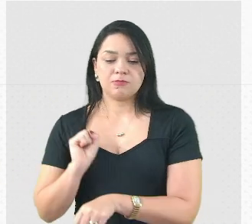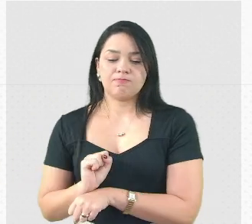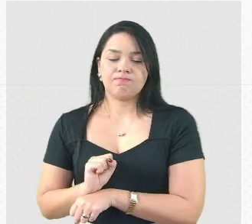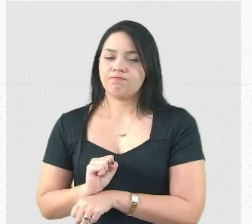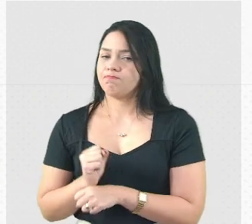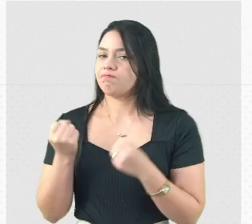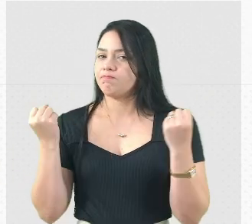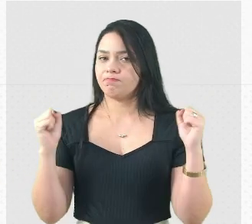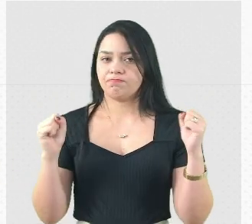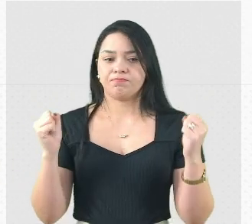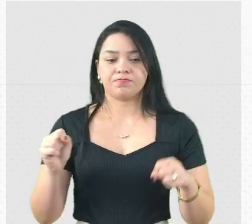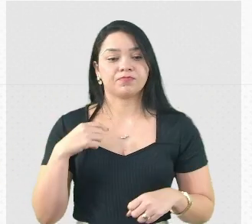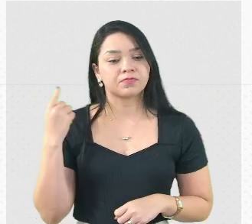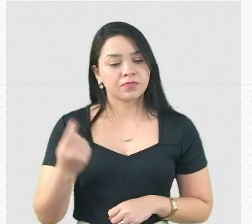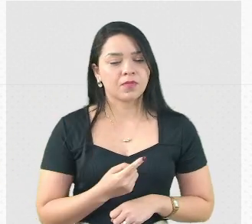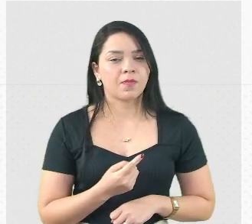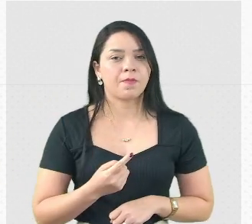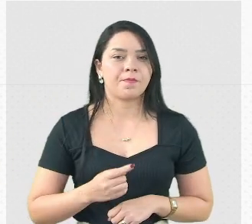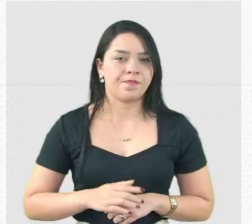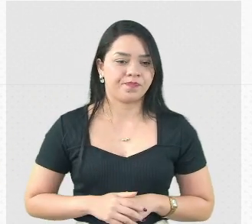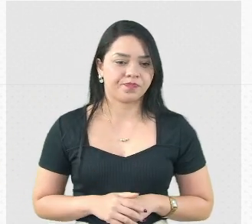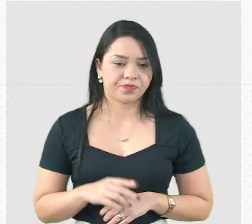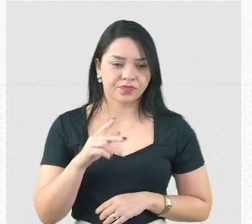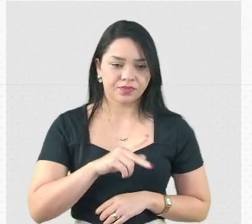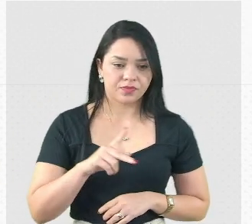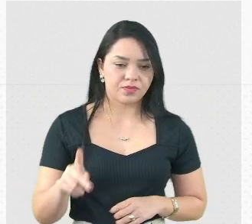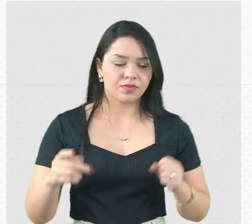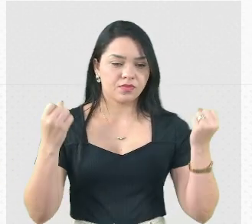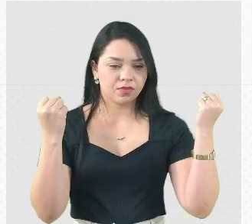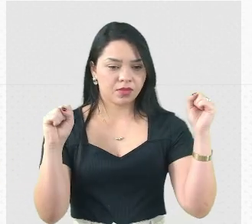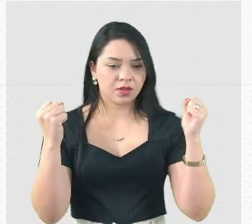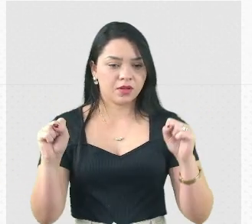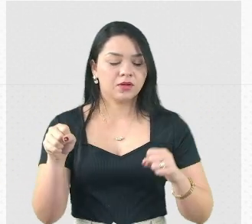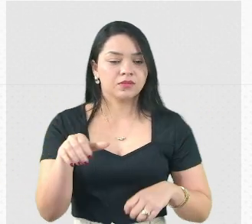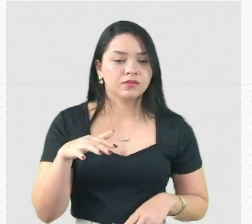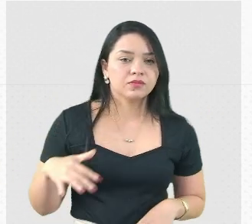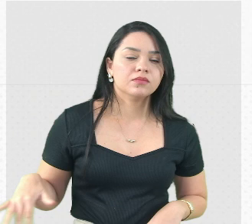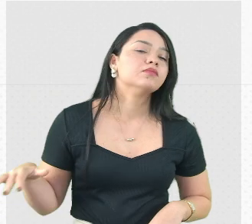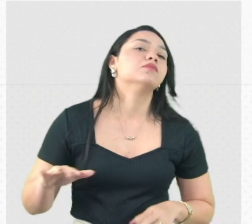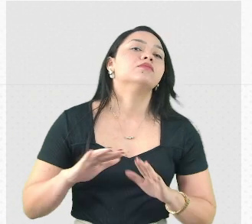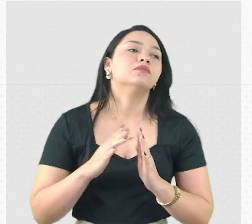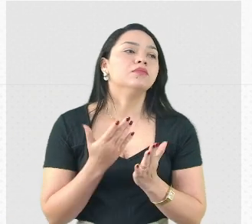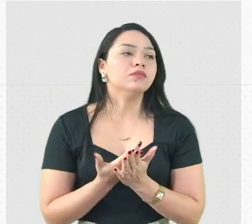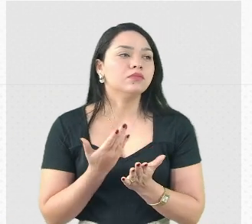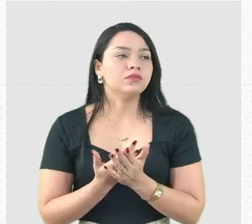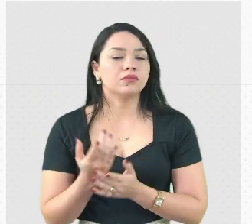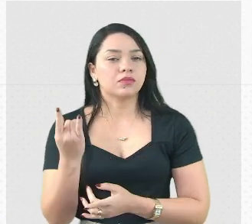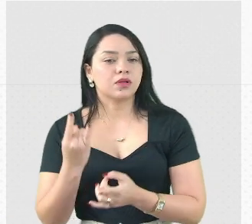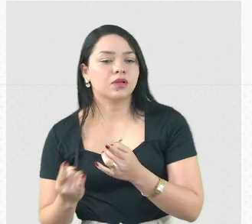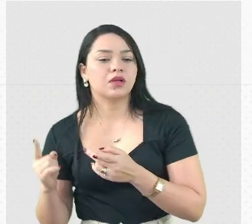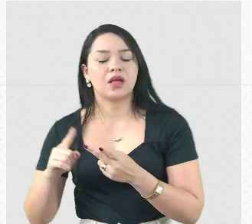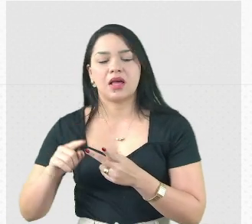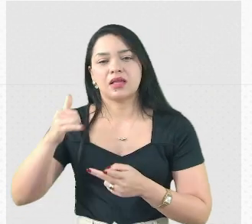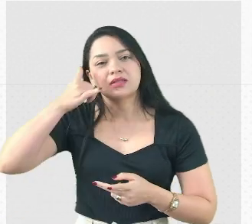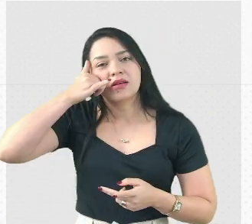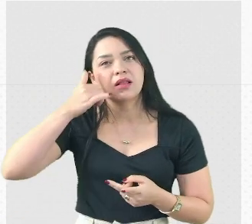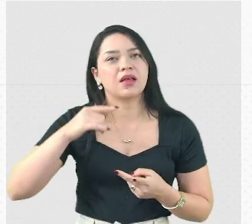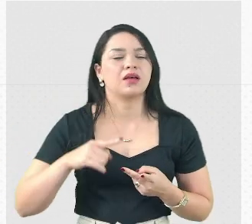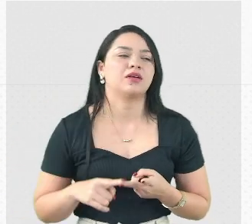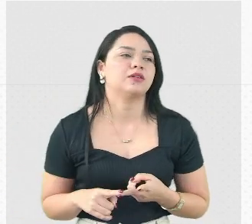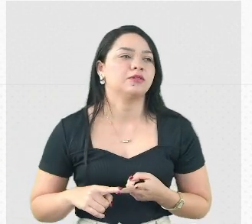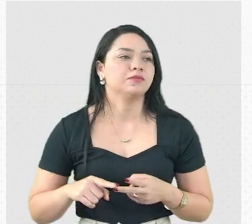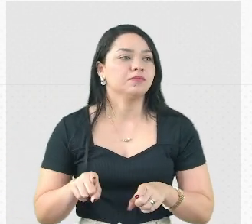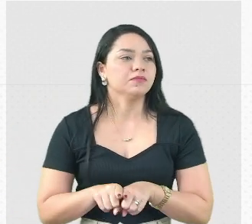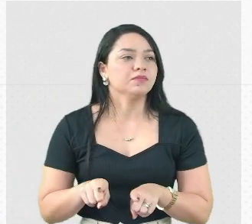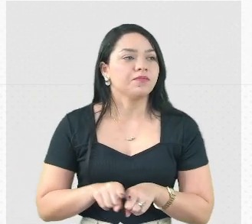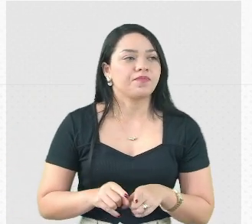sedentários. Nós somos vencidos, nós professores de educação física, quando estamos no ambiente escolar, pelas distrações como a tela, como